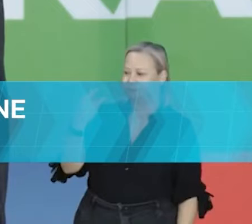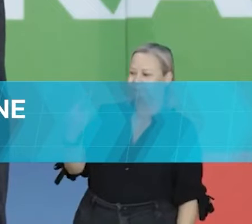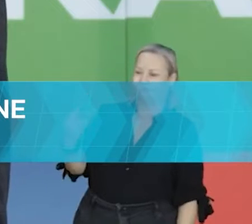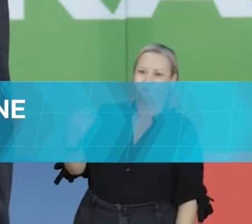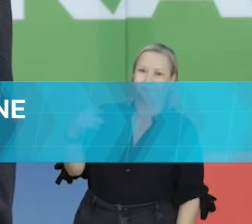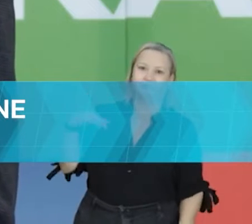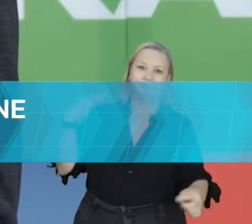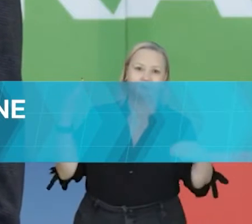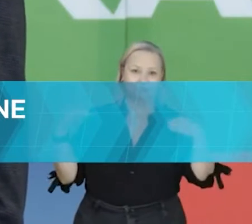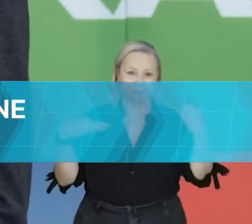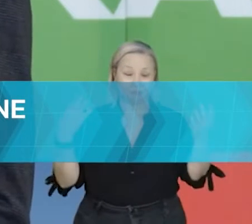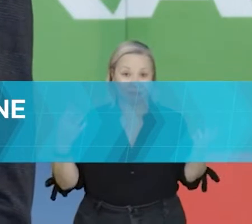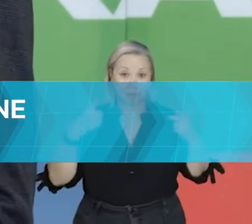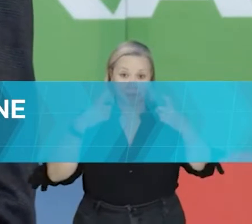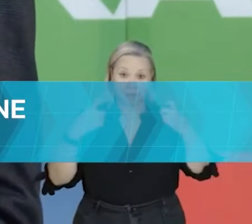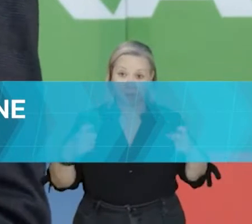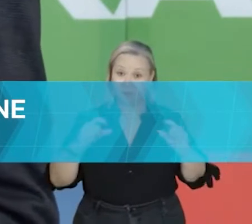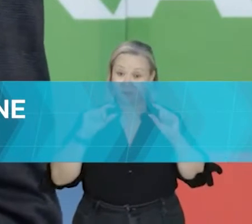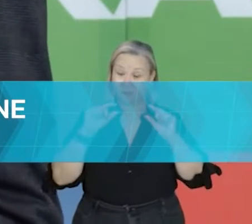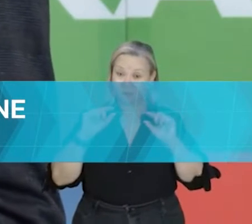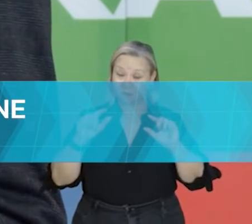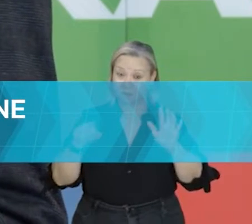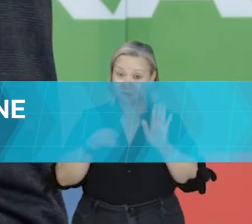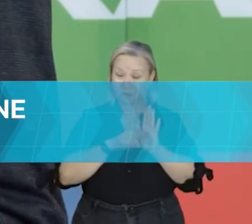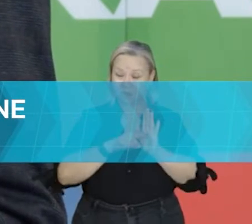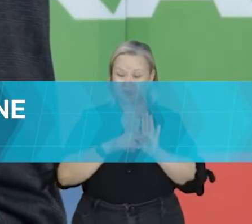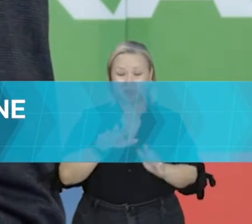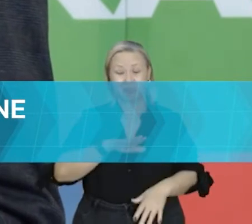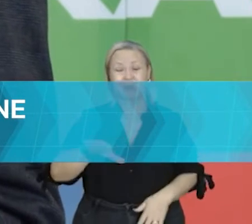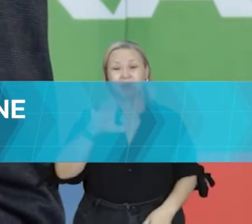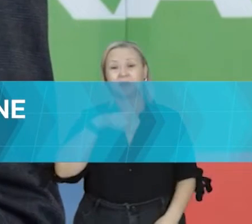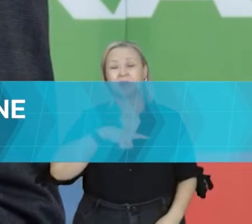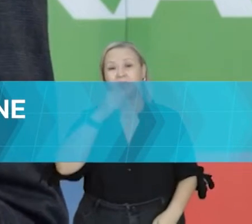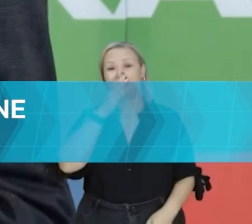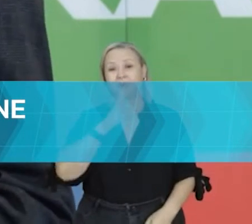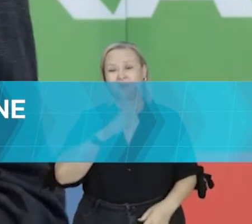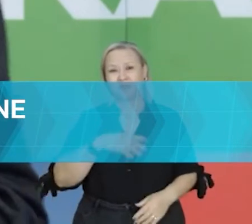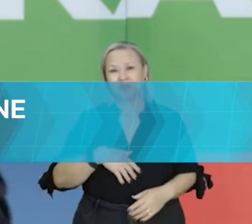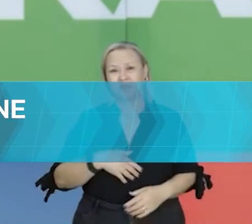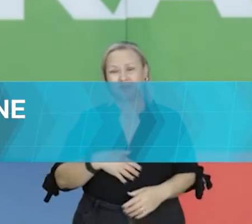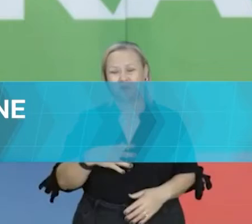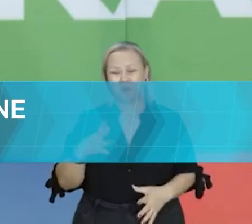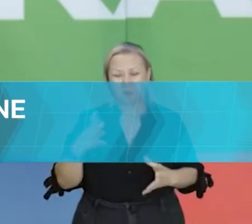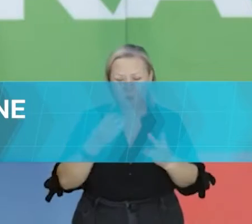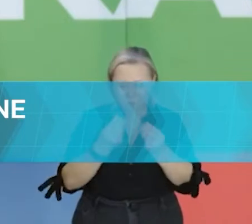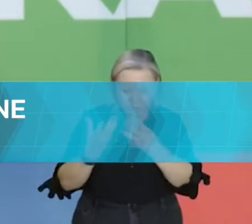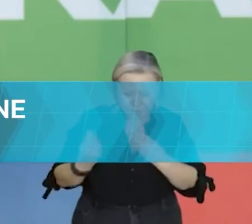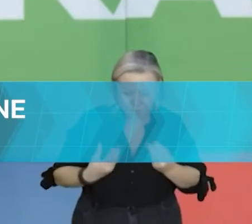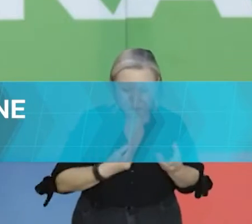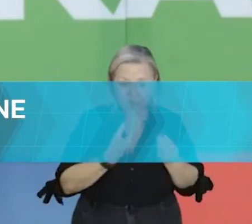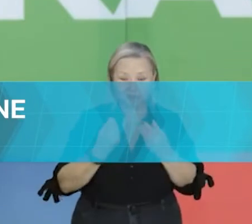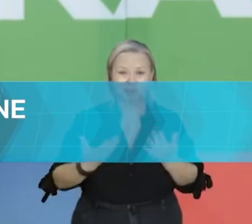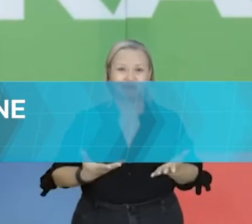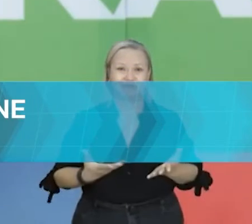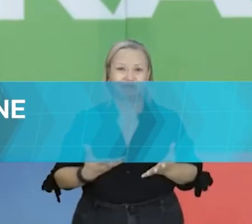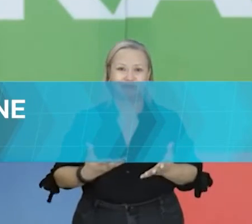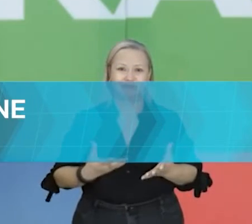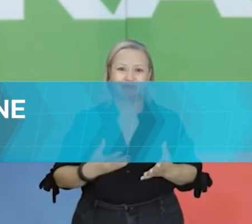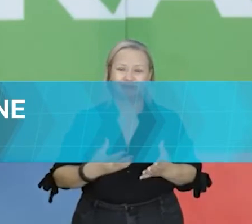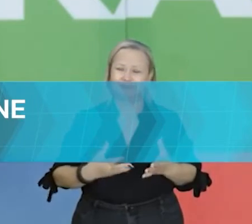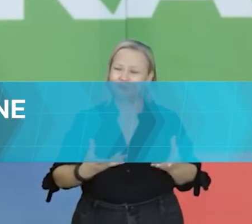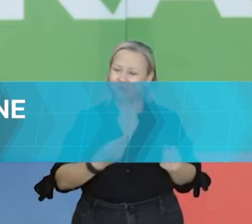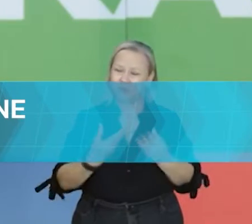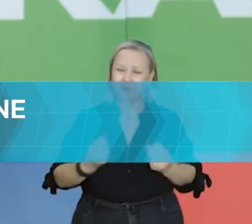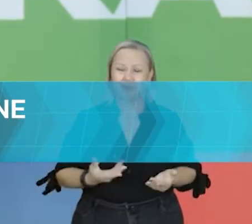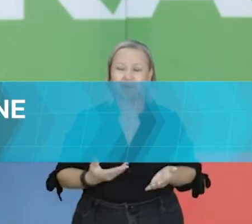tudo nós temos aqui no Brasil até em excesso até começar pela